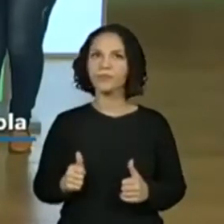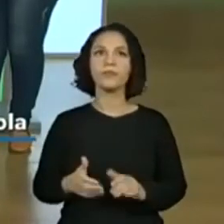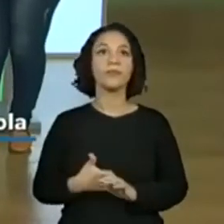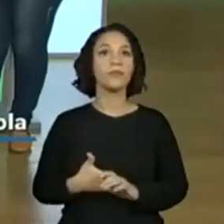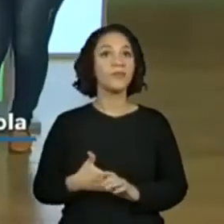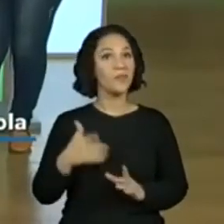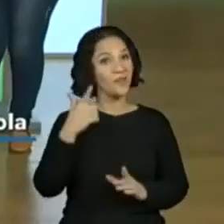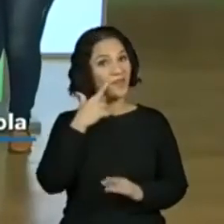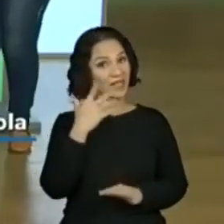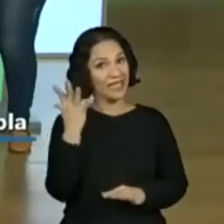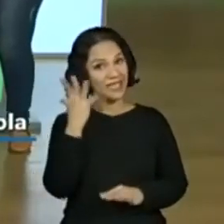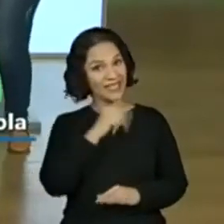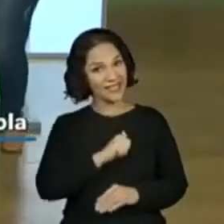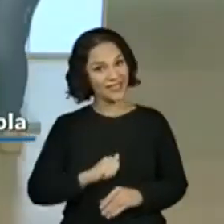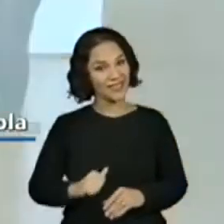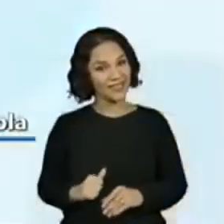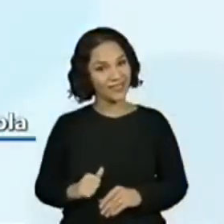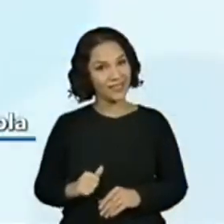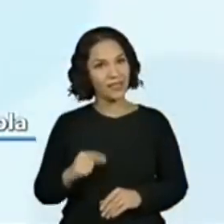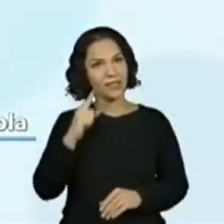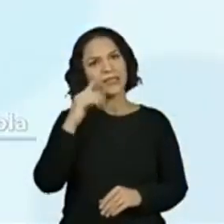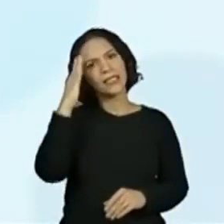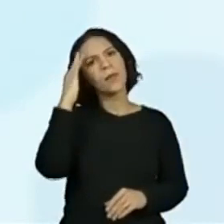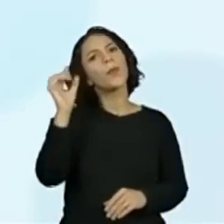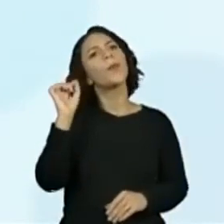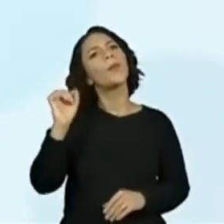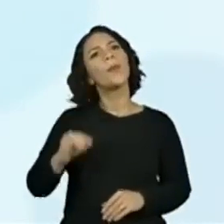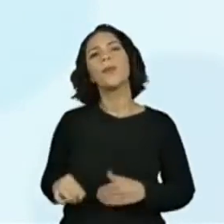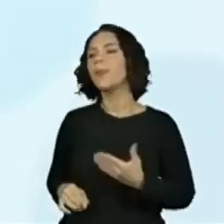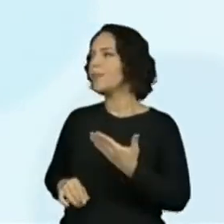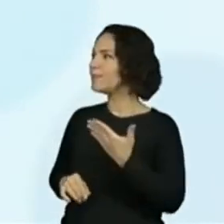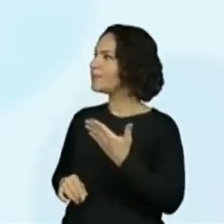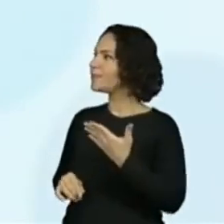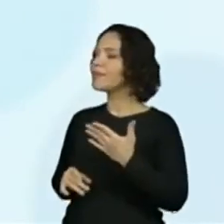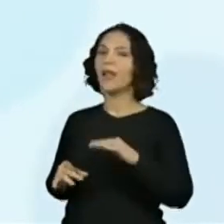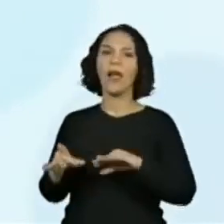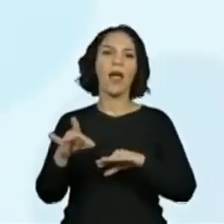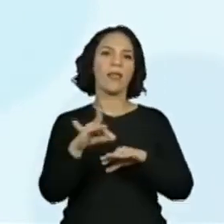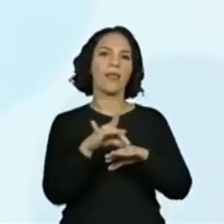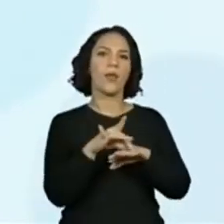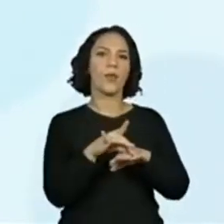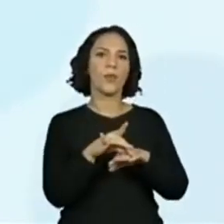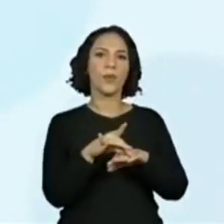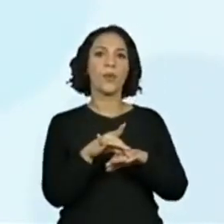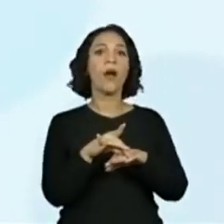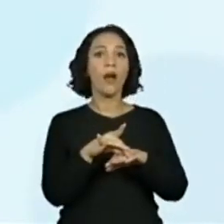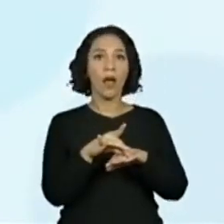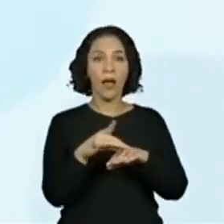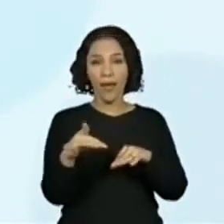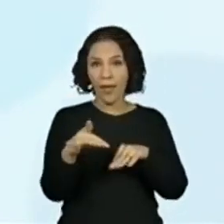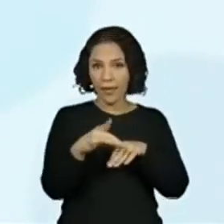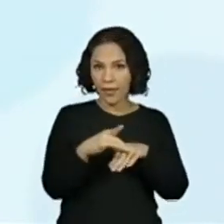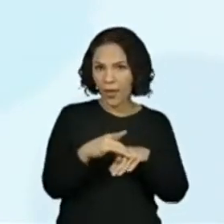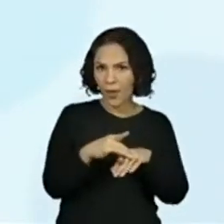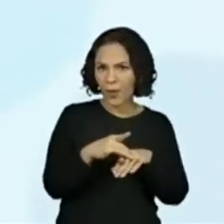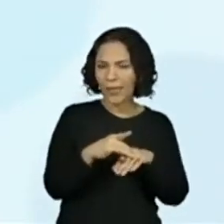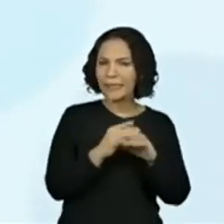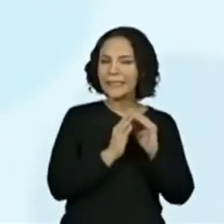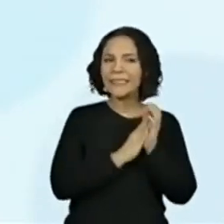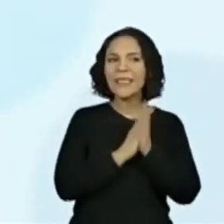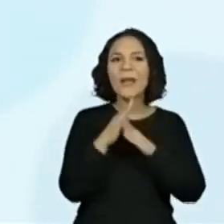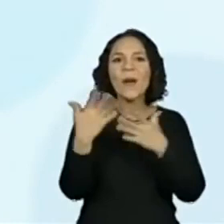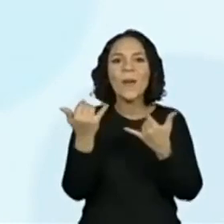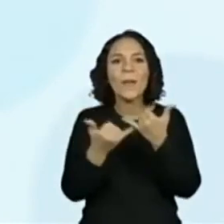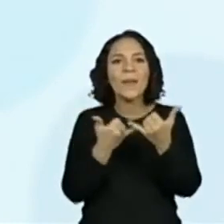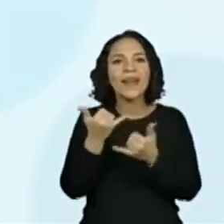olha que lindo. Olha. Você sabe o que é isso? Sim, é um anel. Um anel? Então, que brincadeira a gente vai ter aí